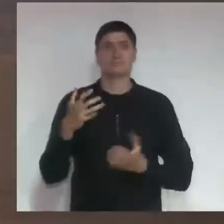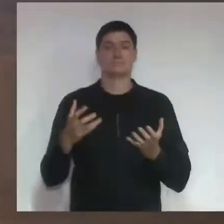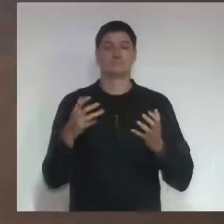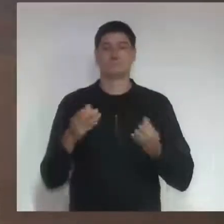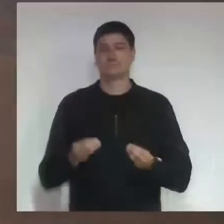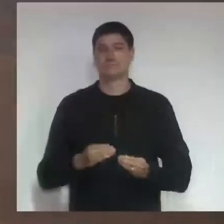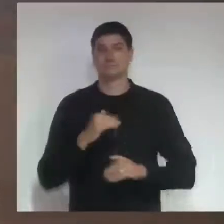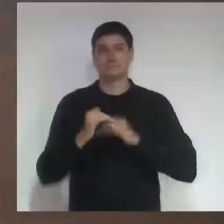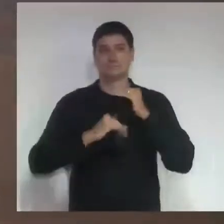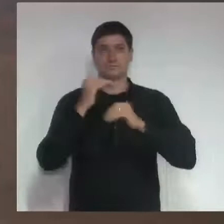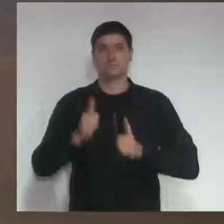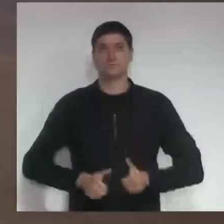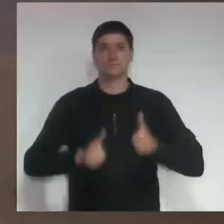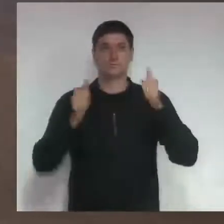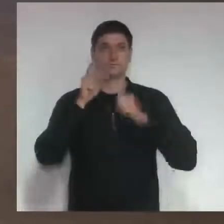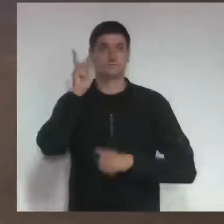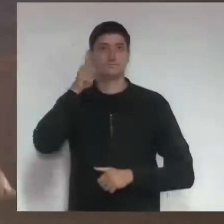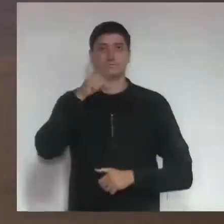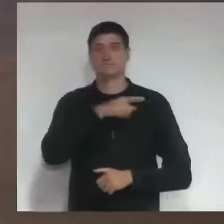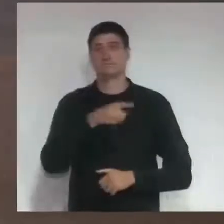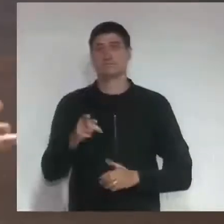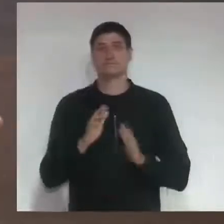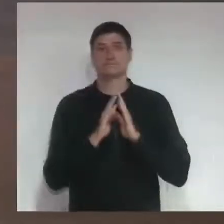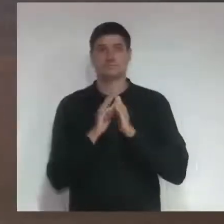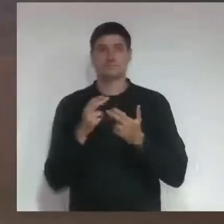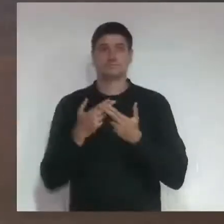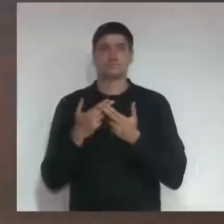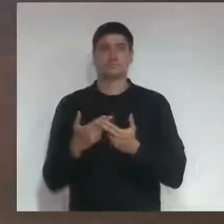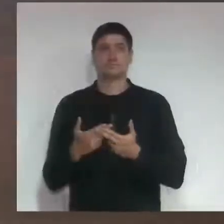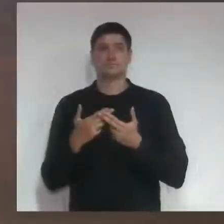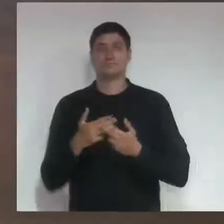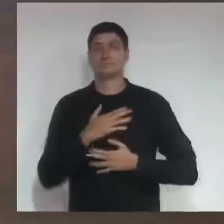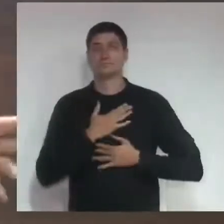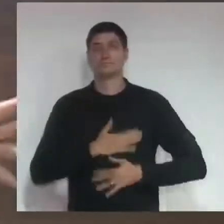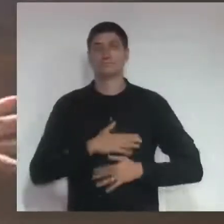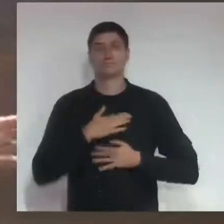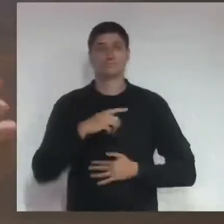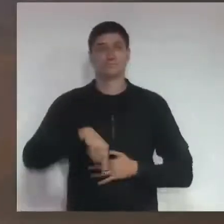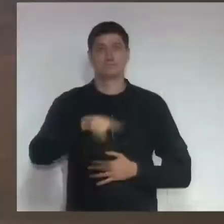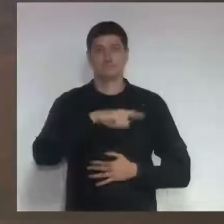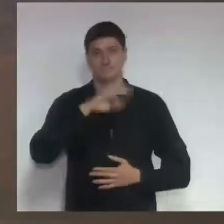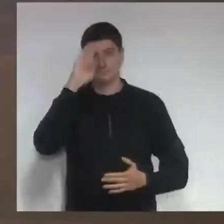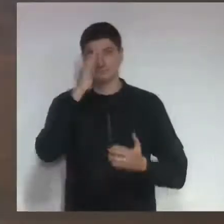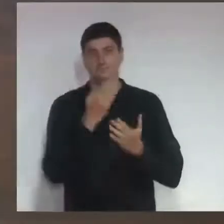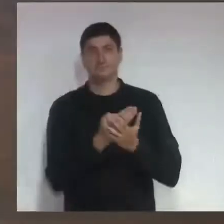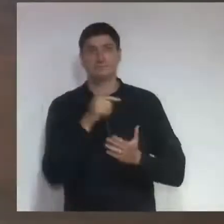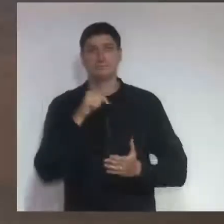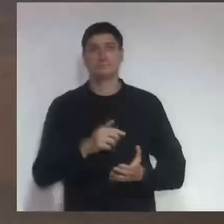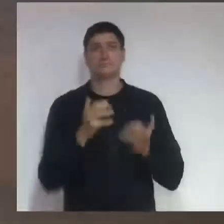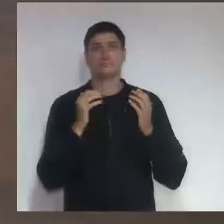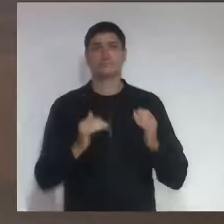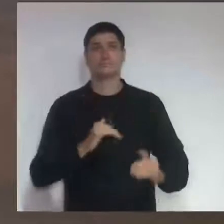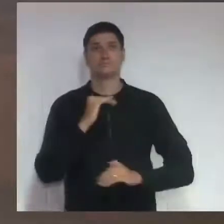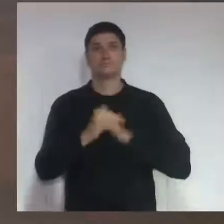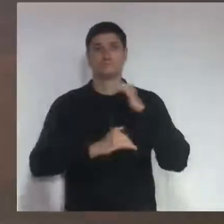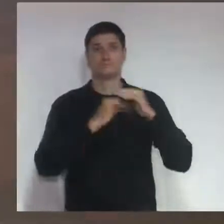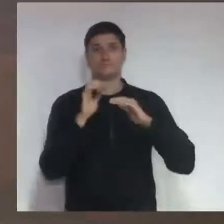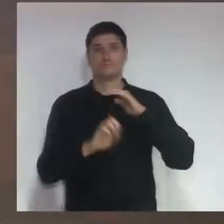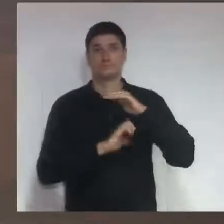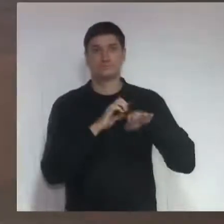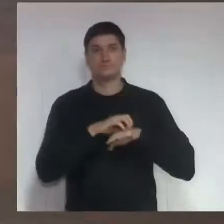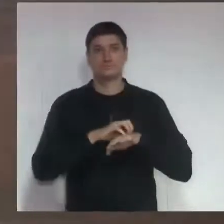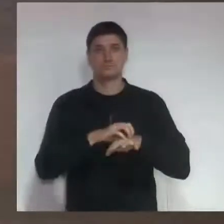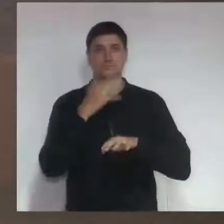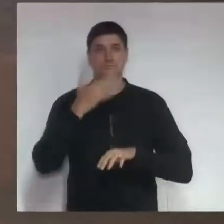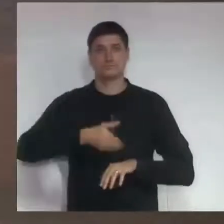cidade, não é? Então, tenham paciência e acreditem que nós estamos nos esforçando para melhorar o transporte público na